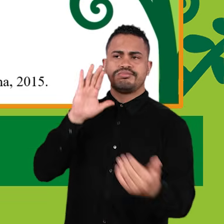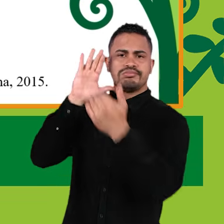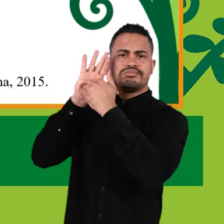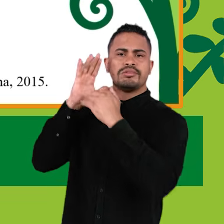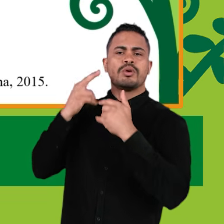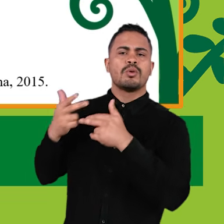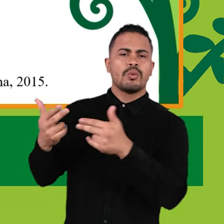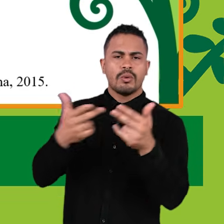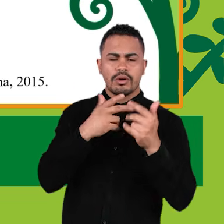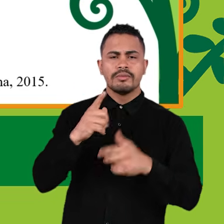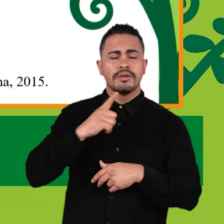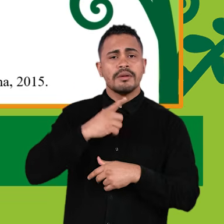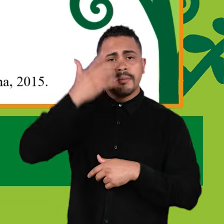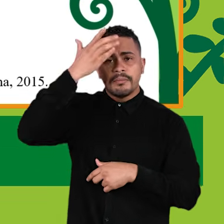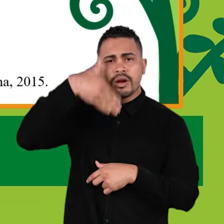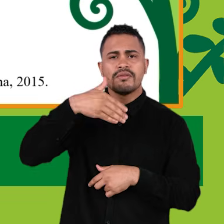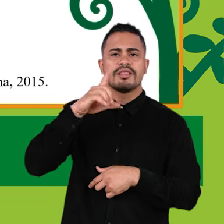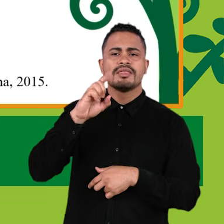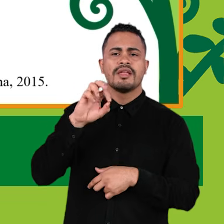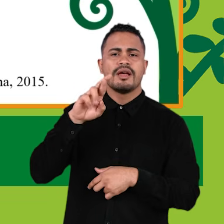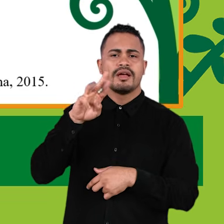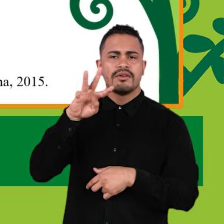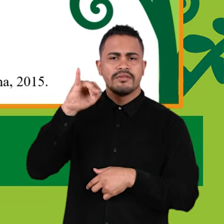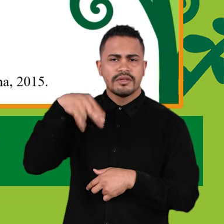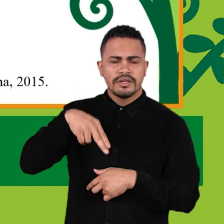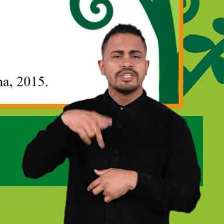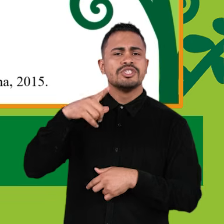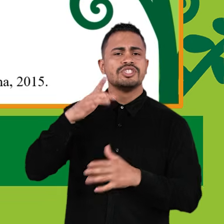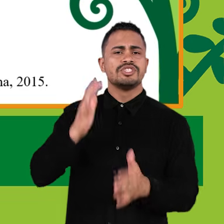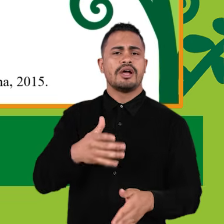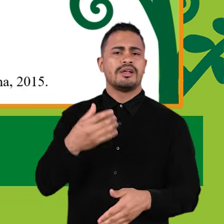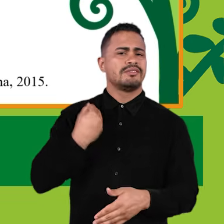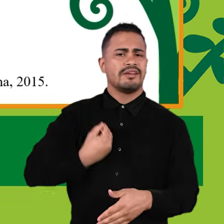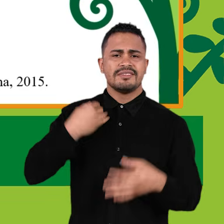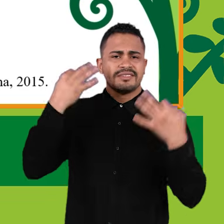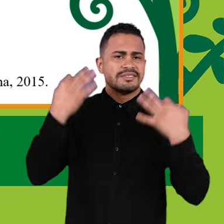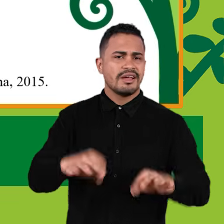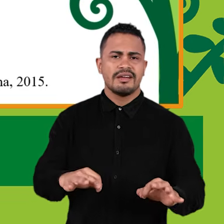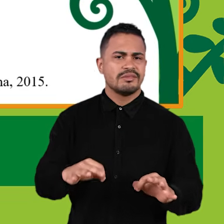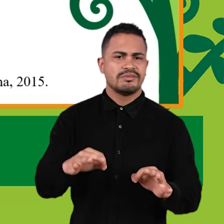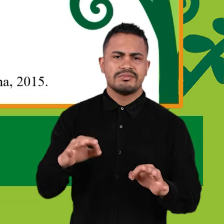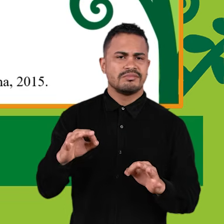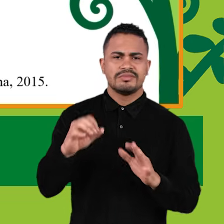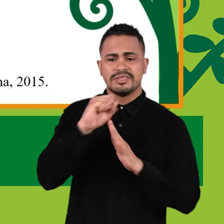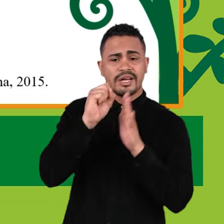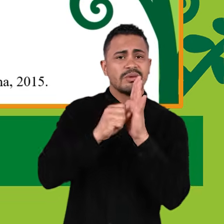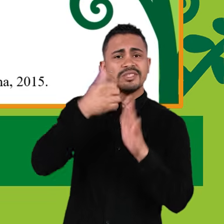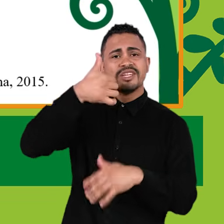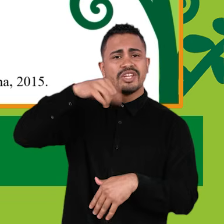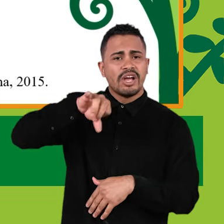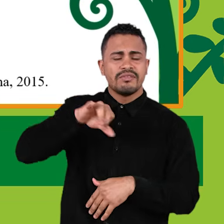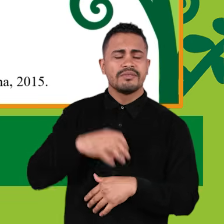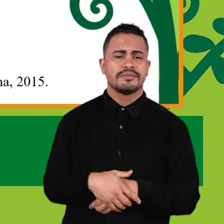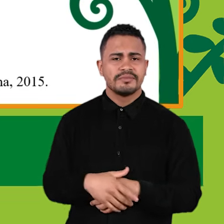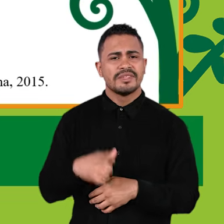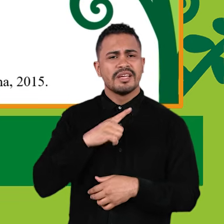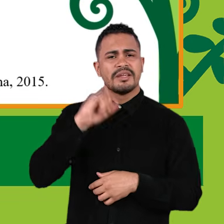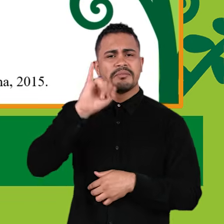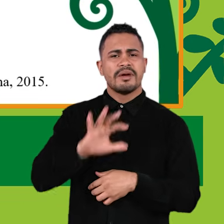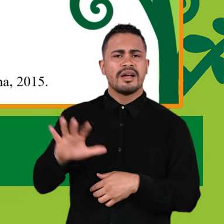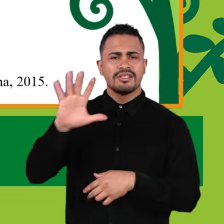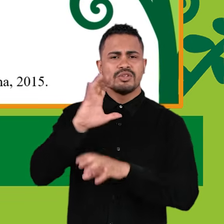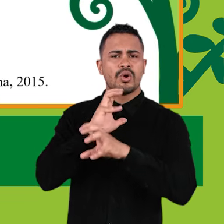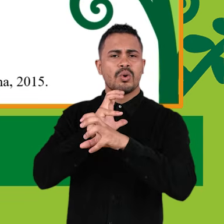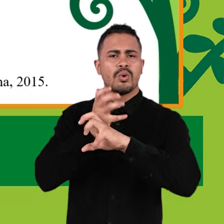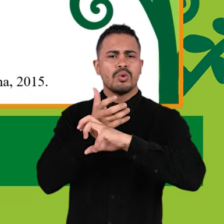que o Darwin, lá no século XIX, já estava certo com o que ele dizia. Aqui eu tenho uma imagem aqui, né, da estrutura